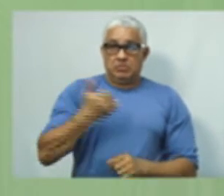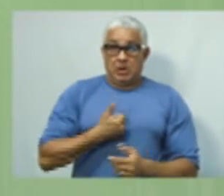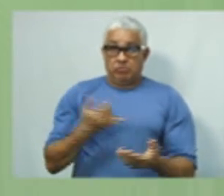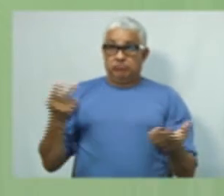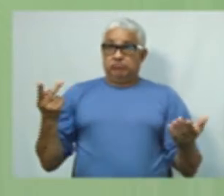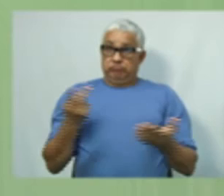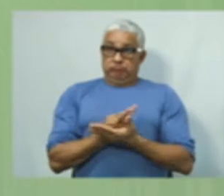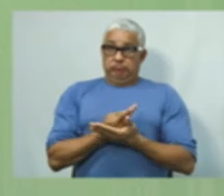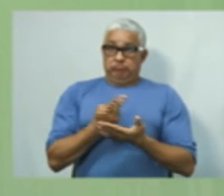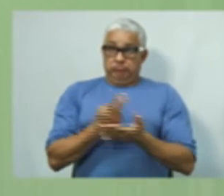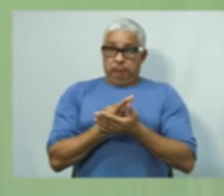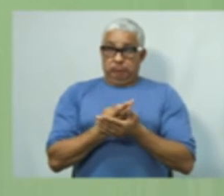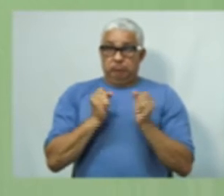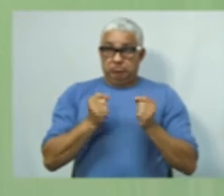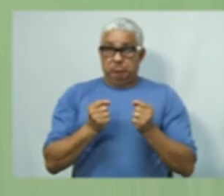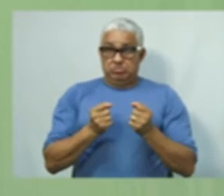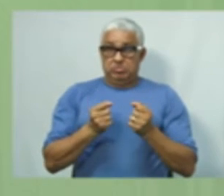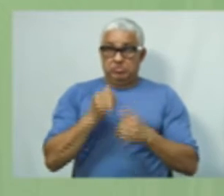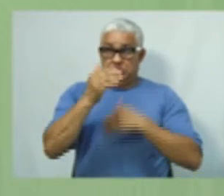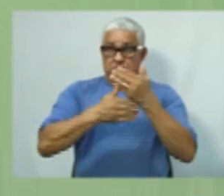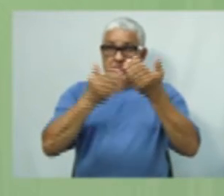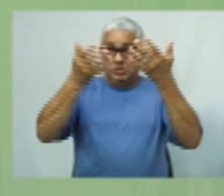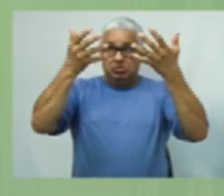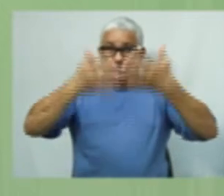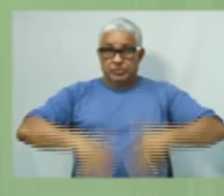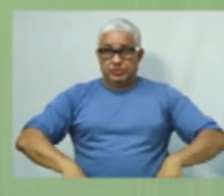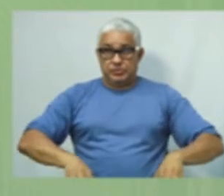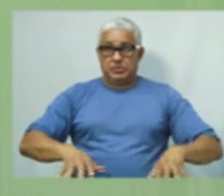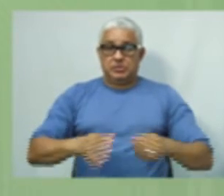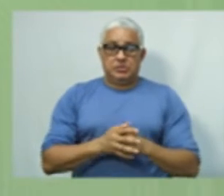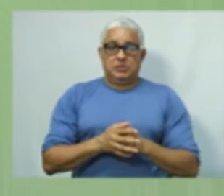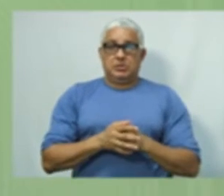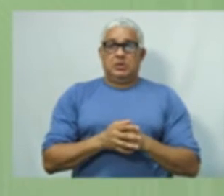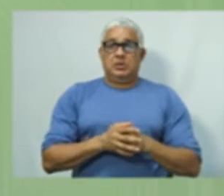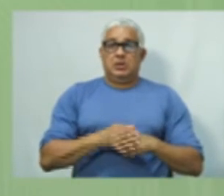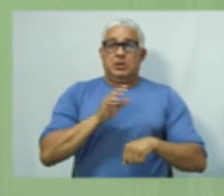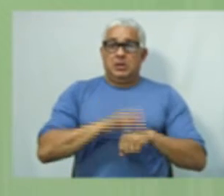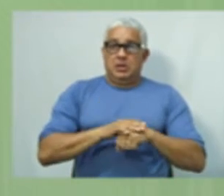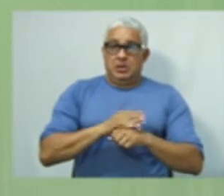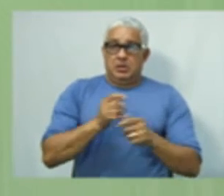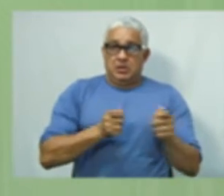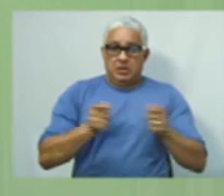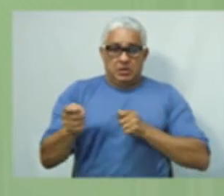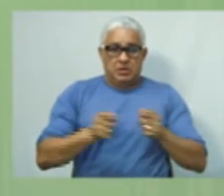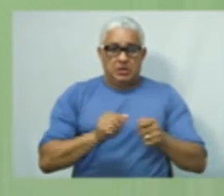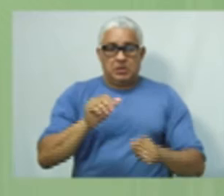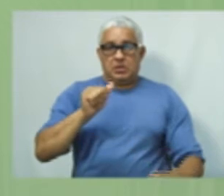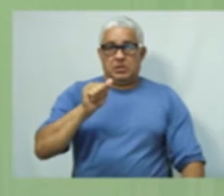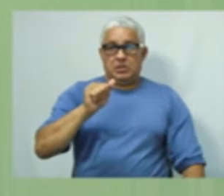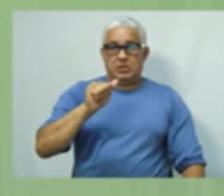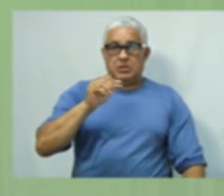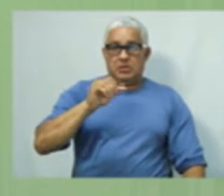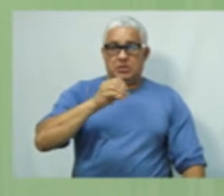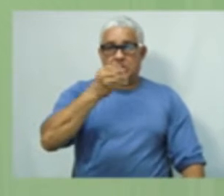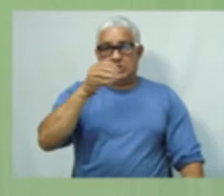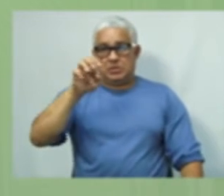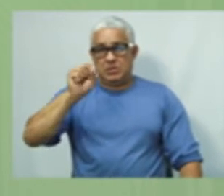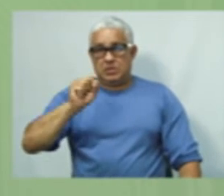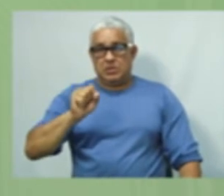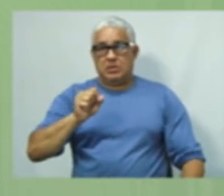né, que pode prejudicar todo o meu processo. Ações de controle, né, nós colocamos aqui algumas perguntas, né, que tem que